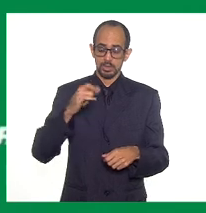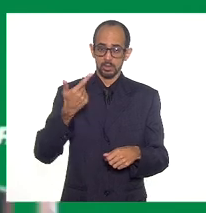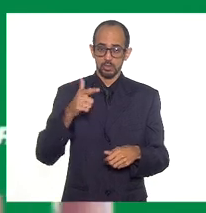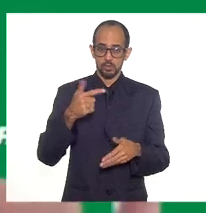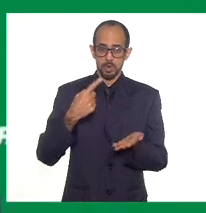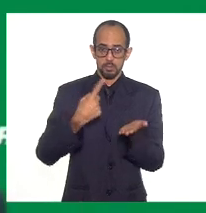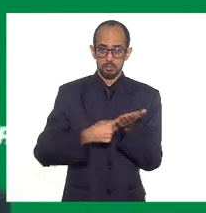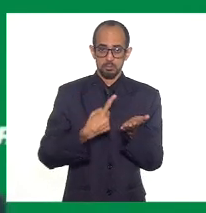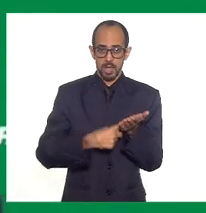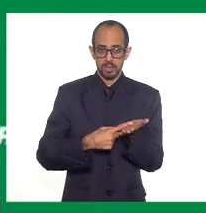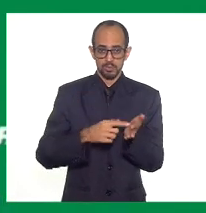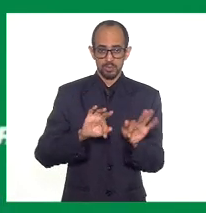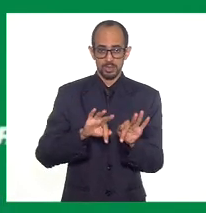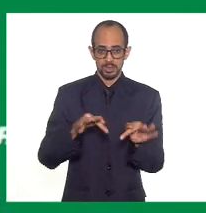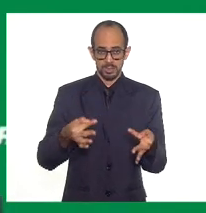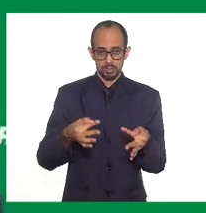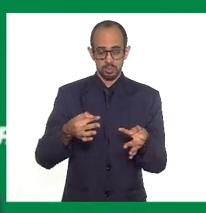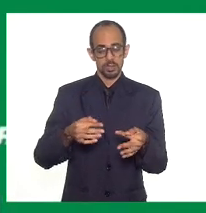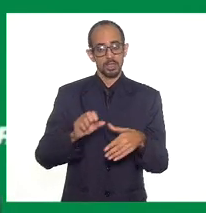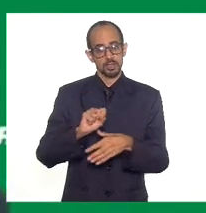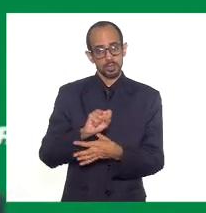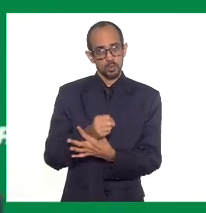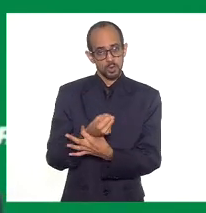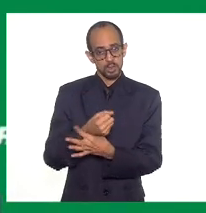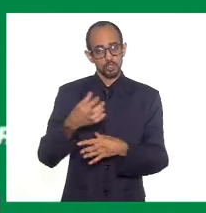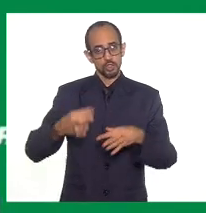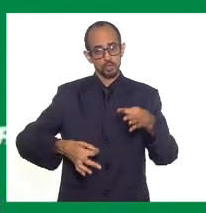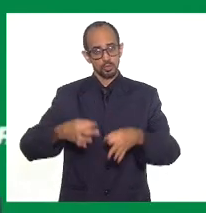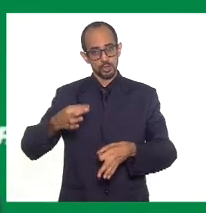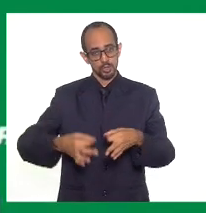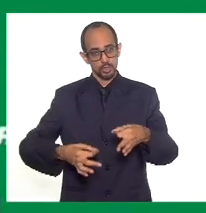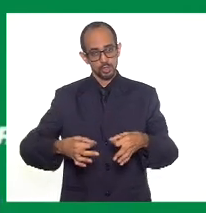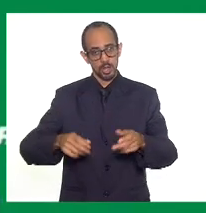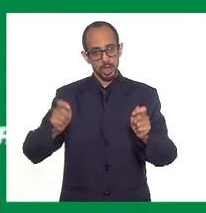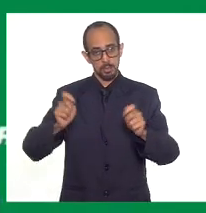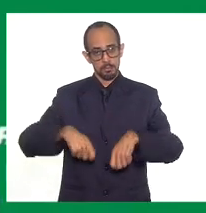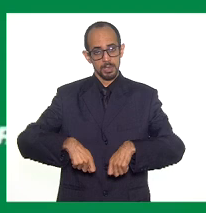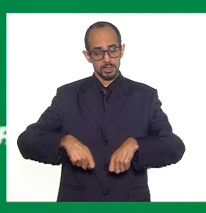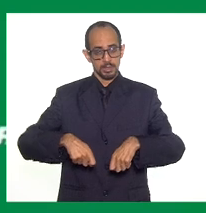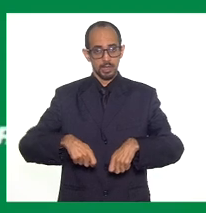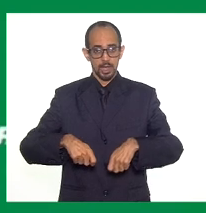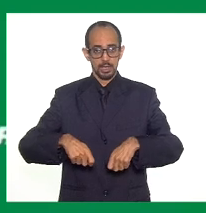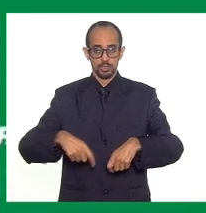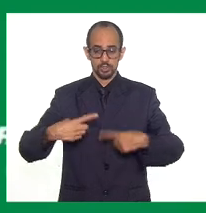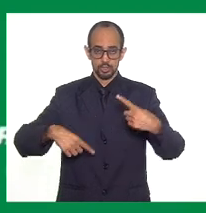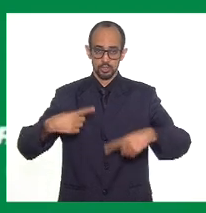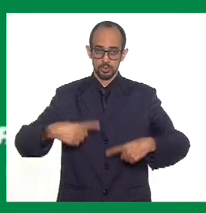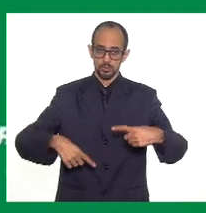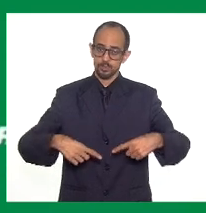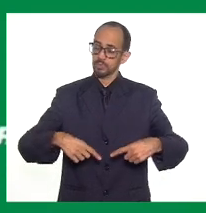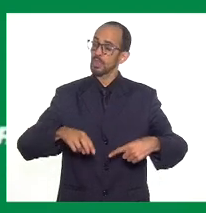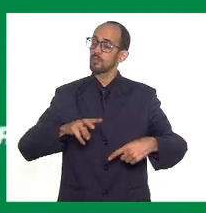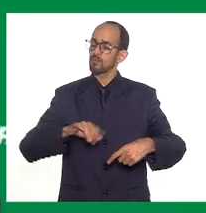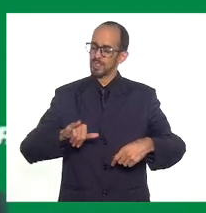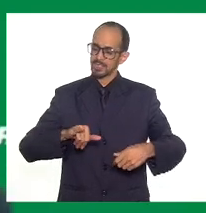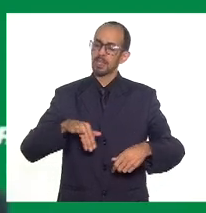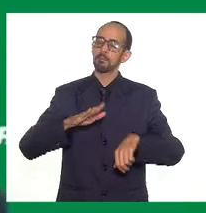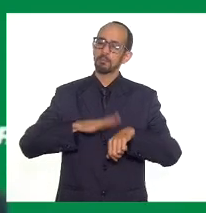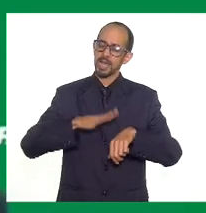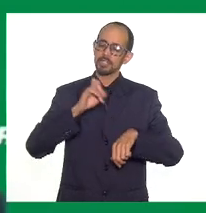simples, segurança jurídica e custos competitivos, a realidade é que vai ser, né, mais difícil